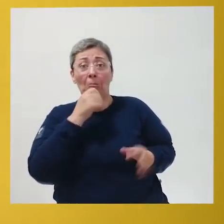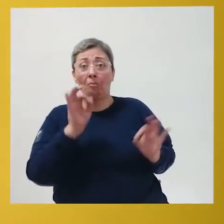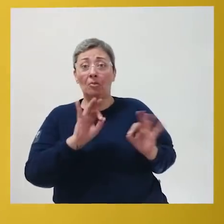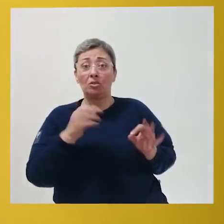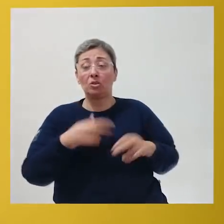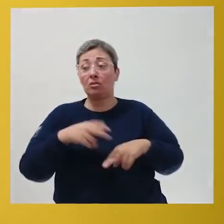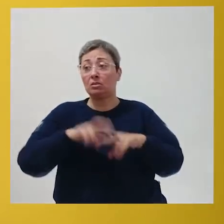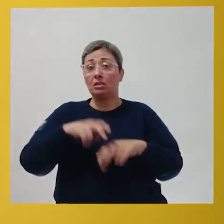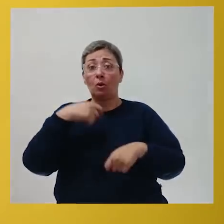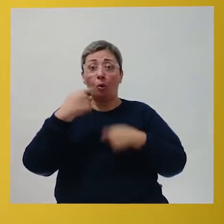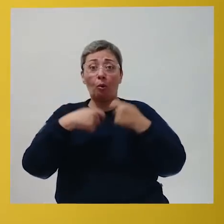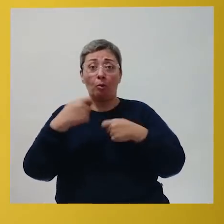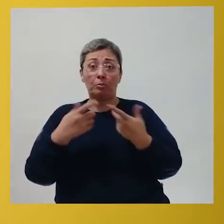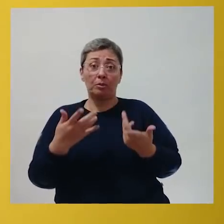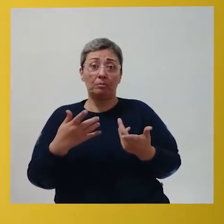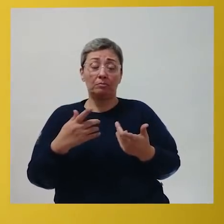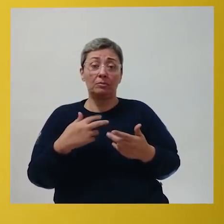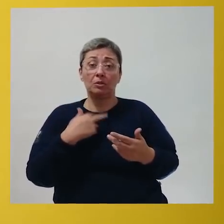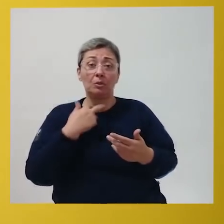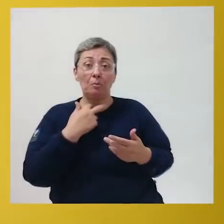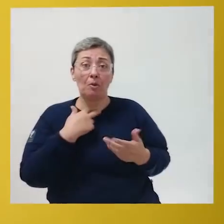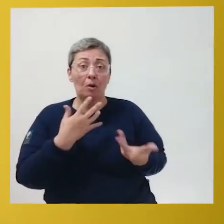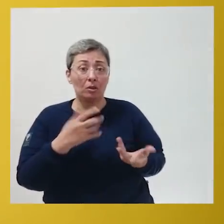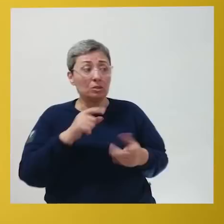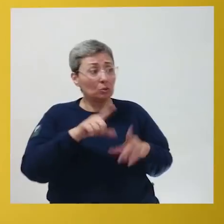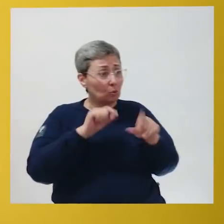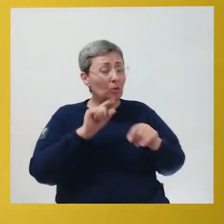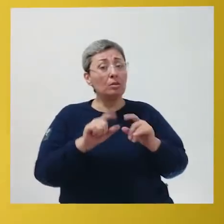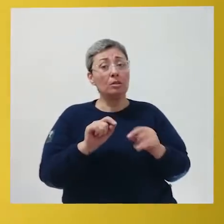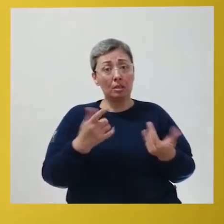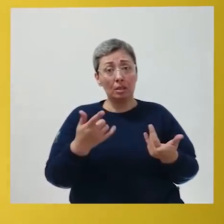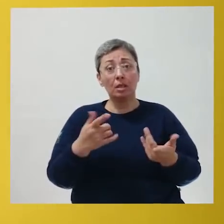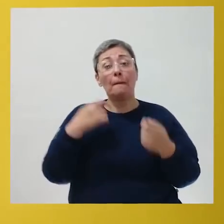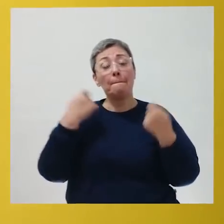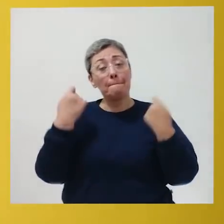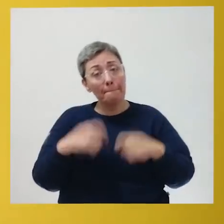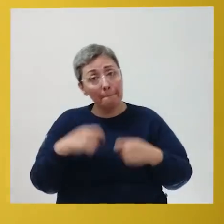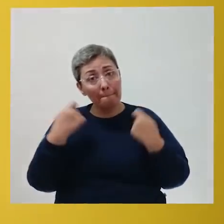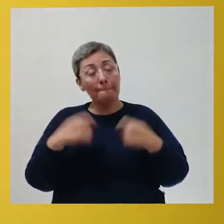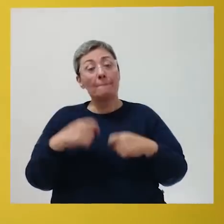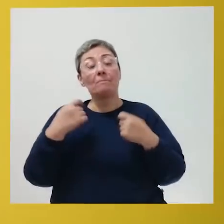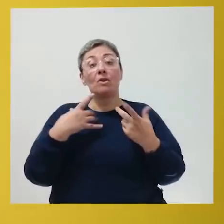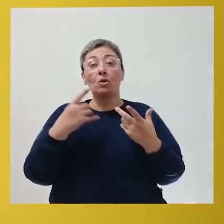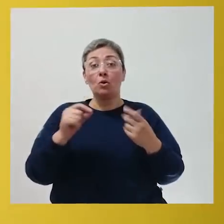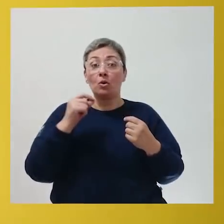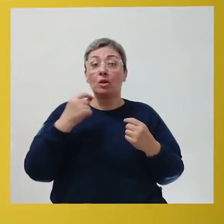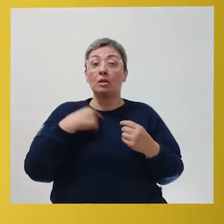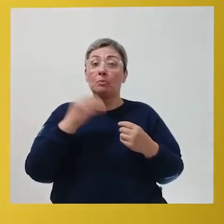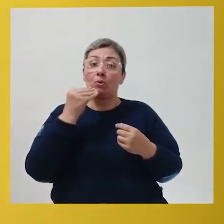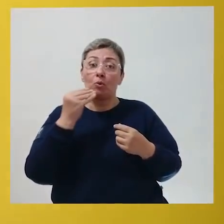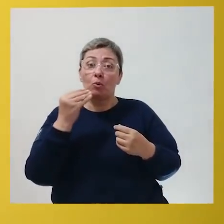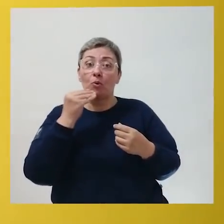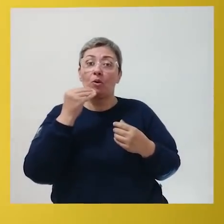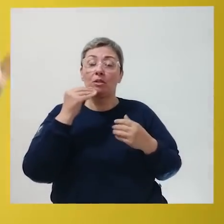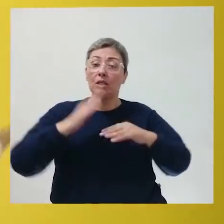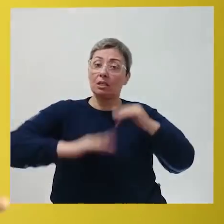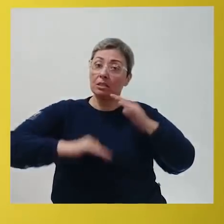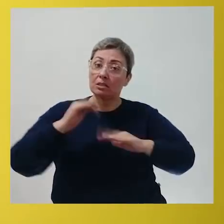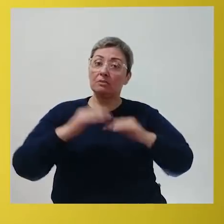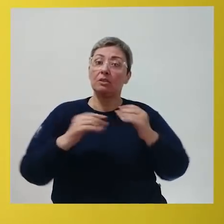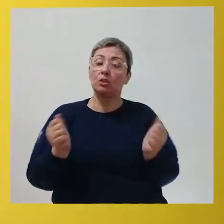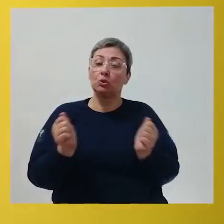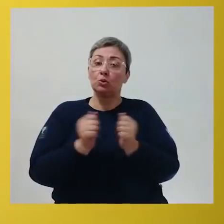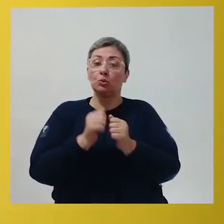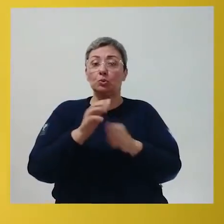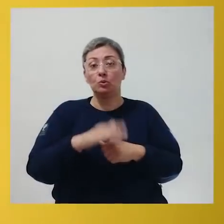acesso quando ela senta e come. Ela não pode nem fazer escolhas. Então nós precisamos, né, oportunizar essas atividades